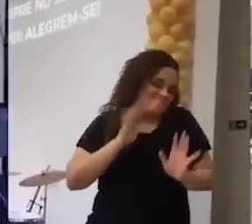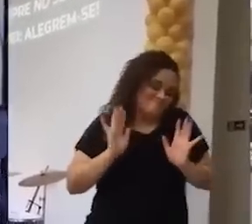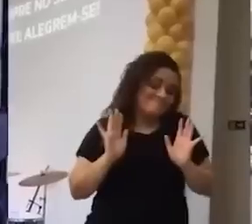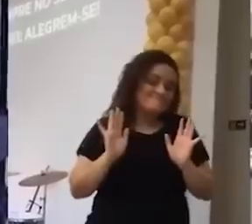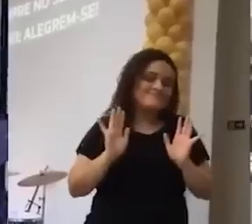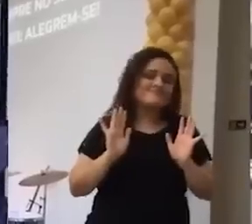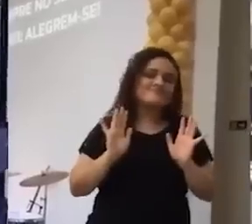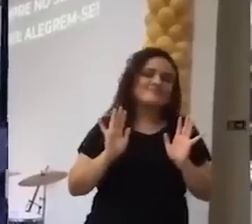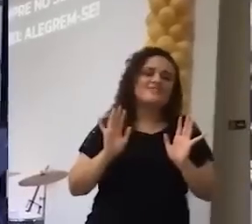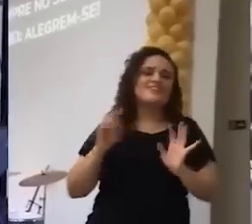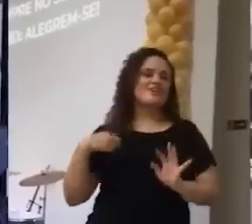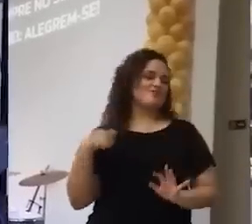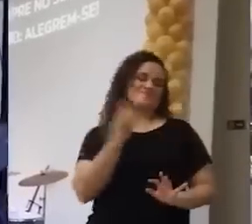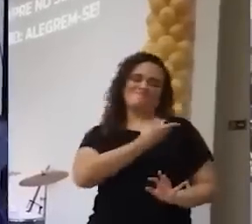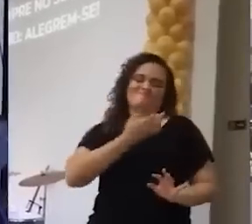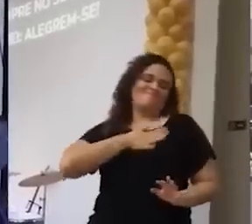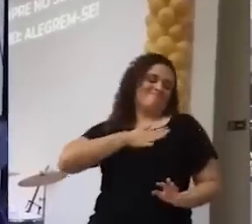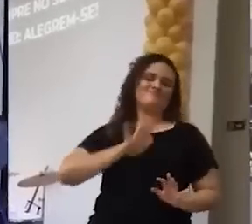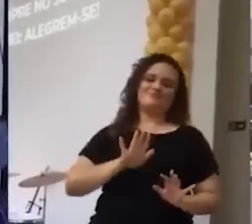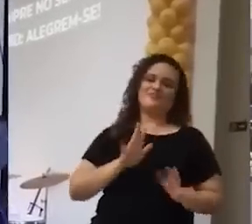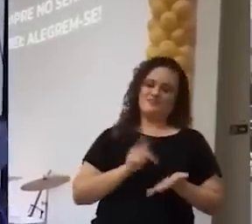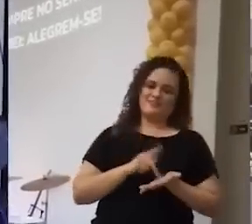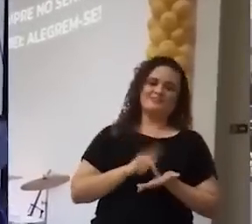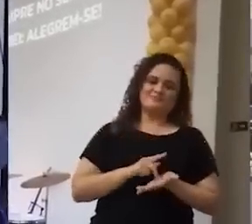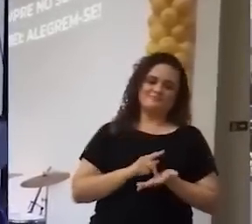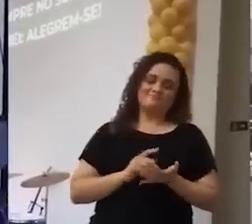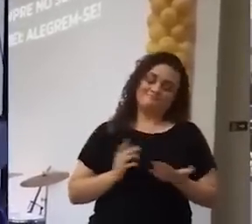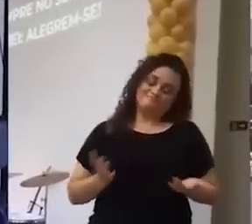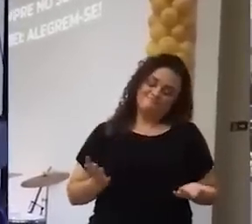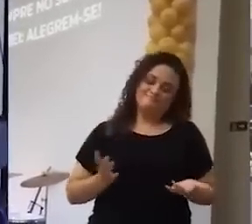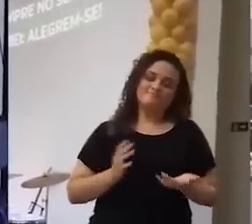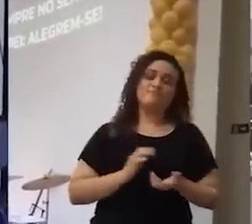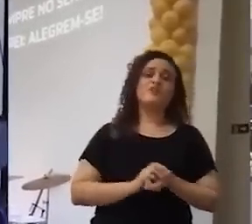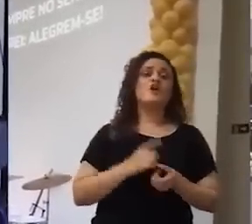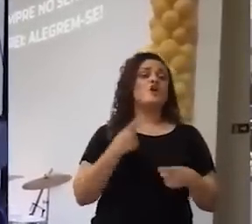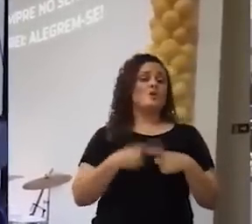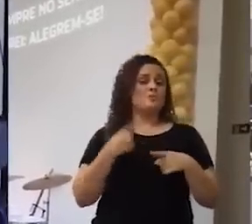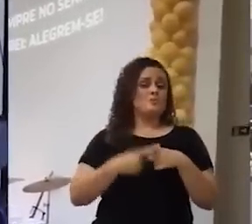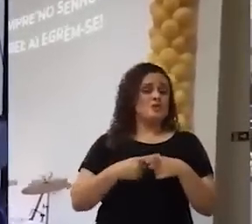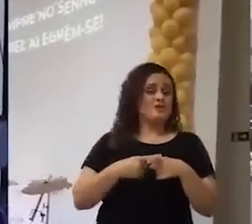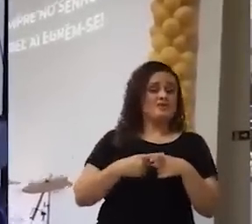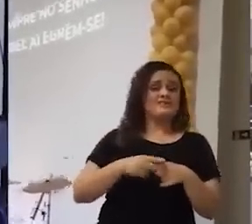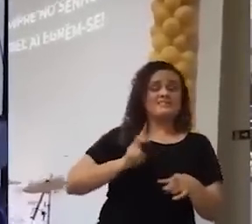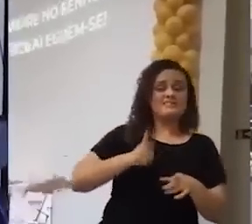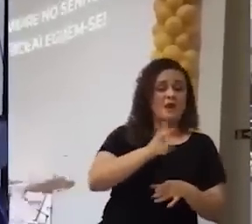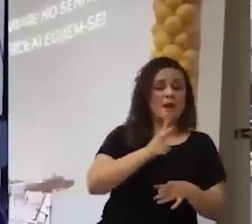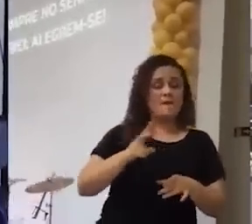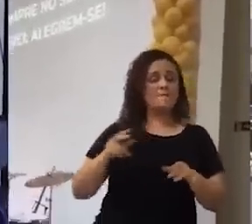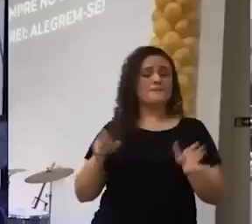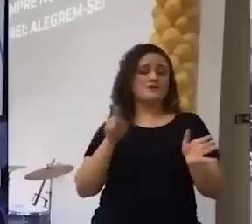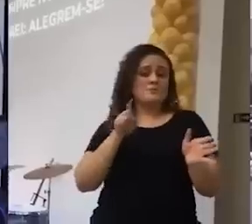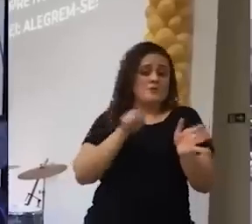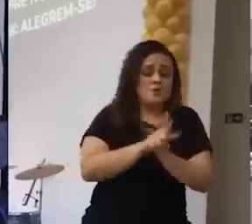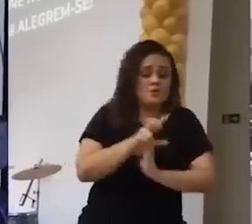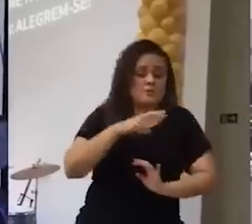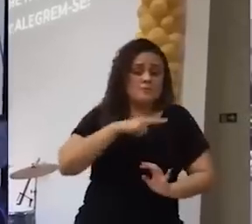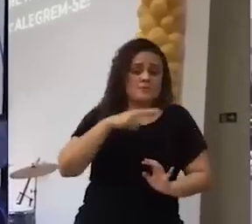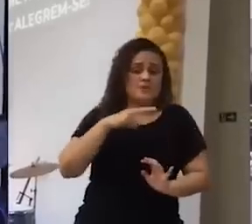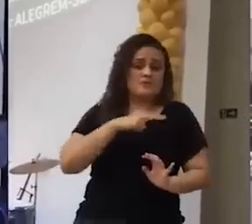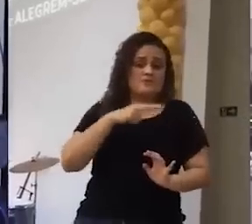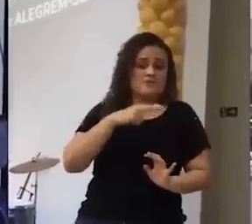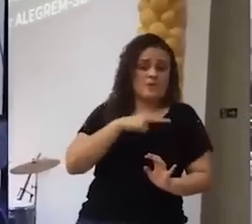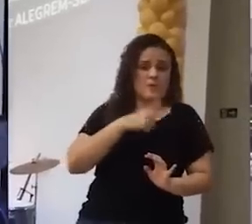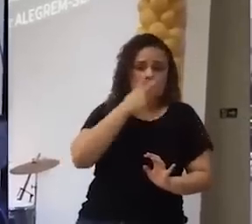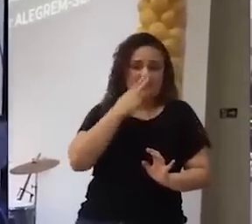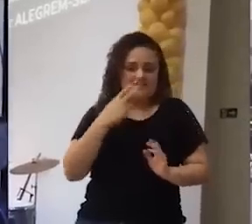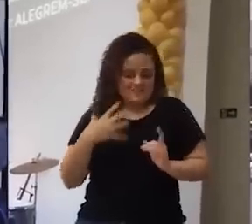Aliás, nós não gostamos de perguntas pessoais, porque toda pergunta pessoal invade a nossa privacidade,